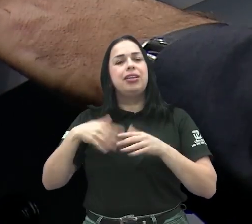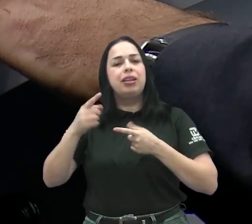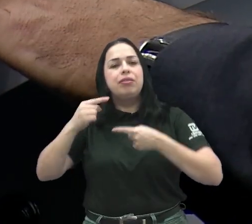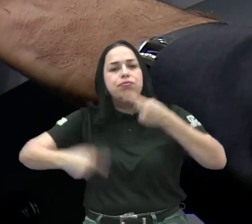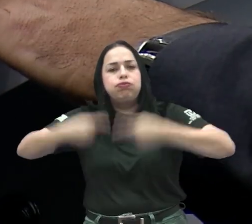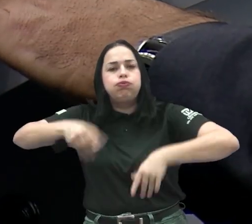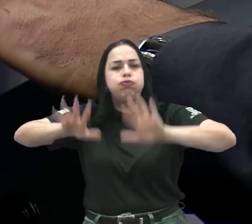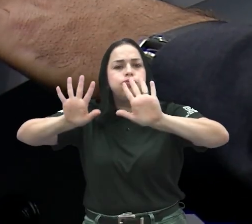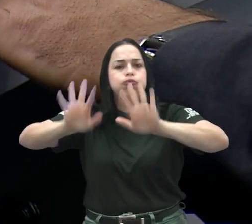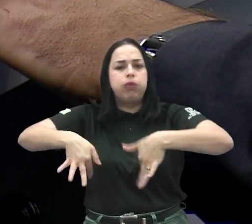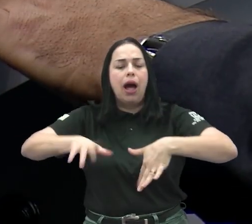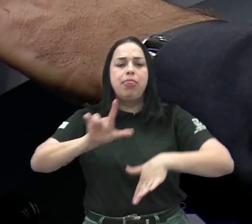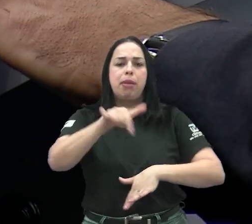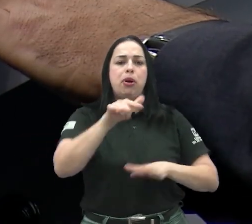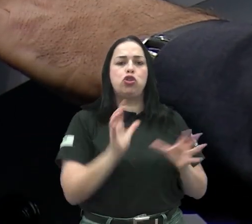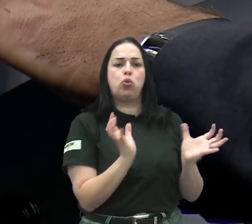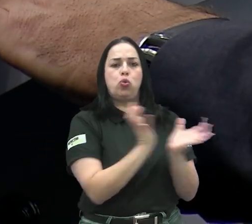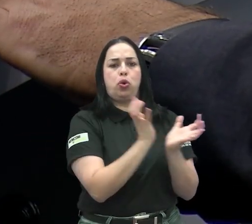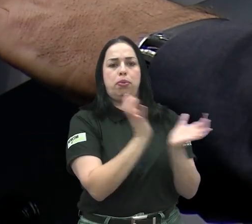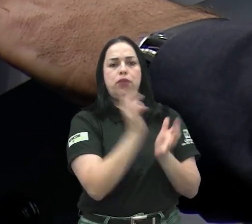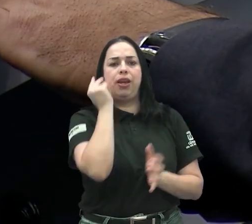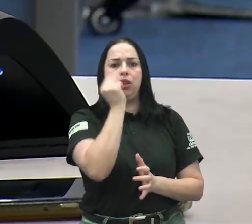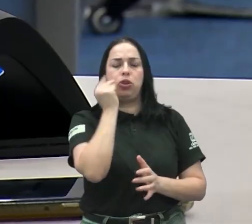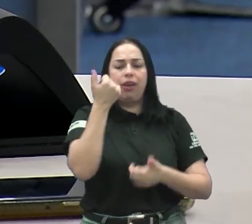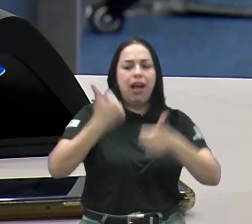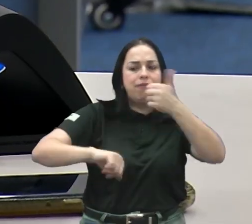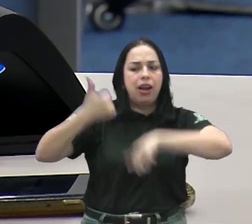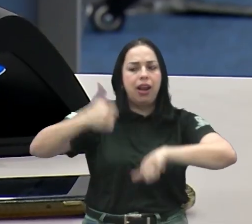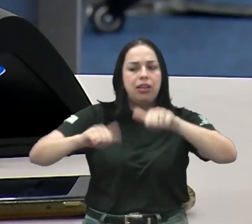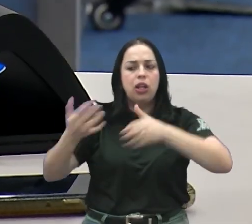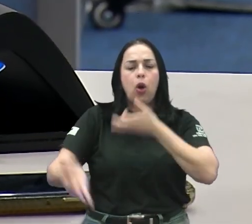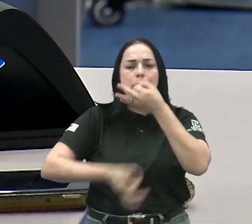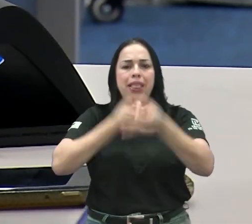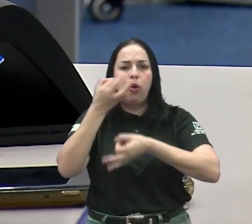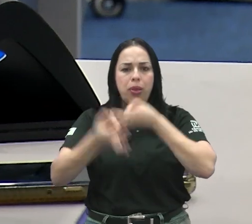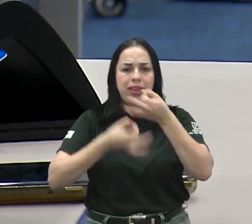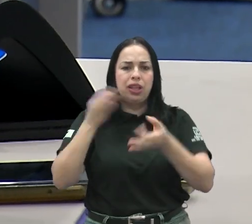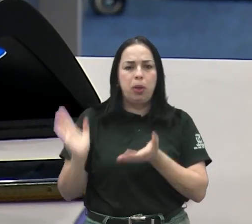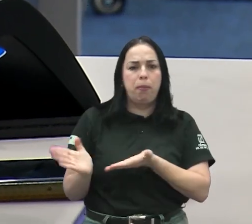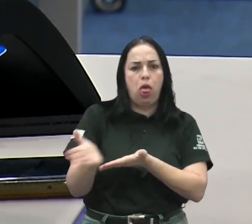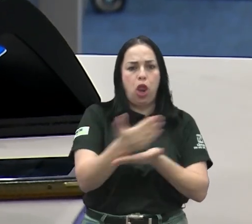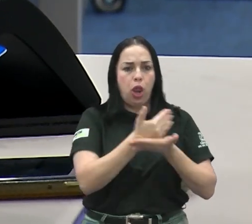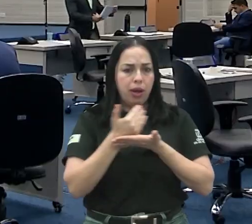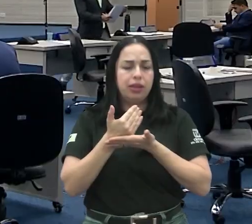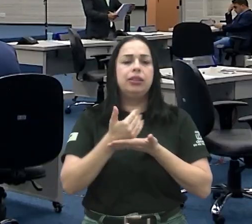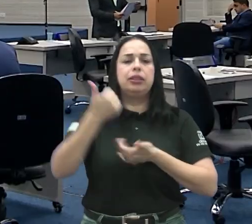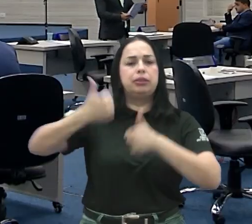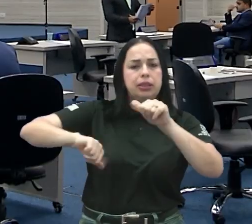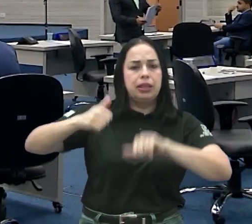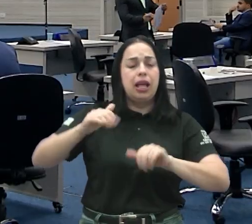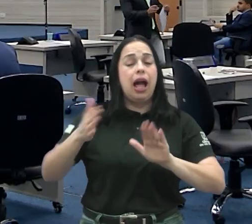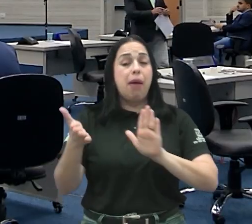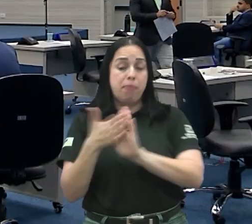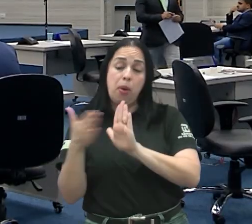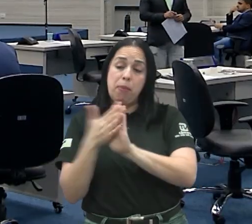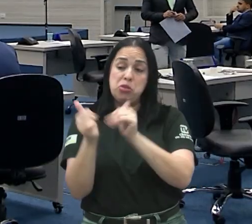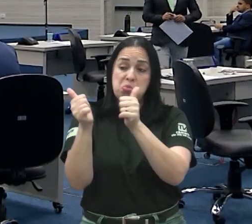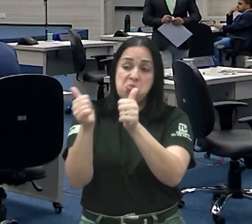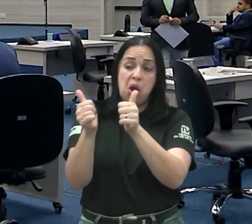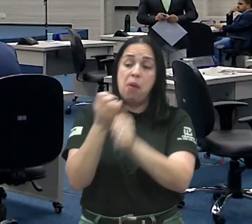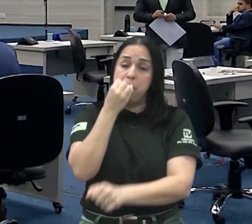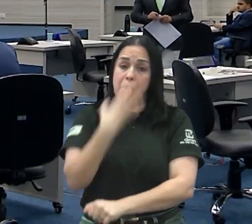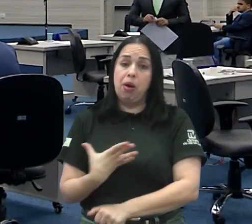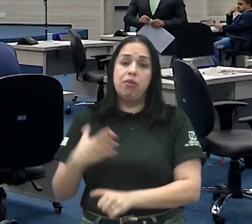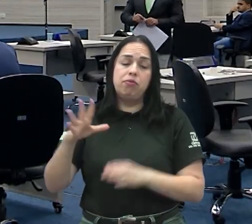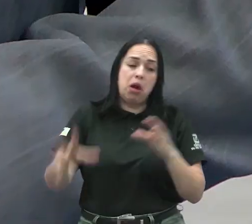de Economia, Finanças e Orçamento da Câmara vai analisar as sugestões apresentadas. As propostas